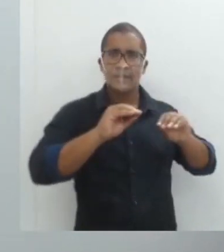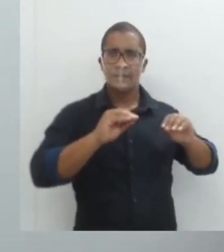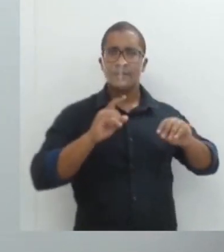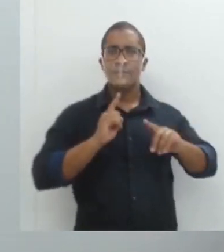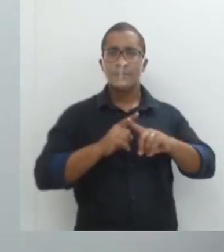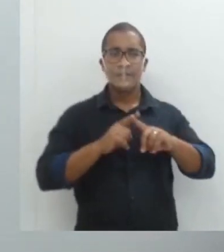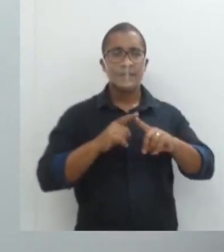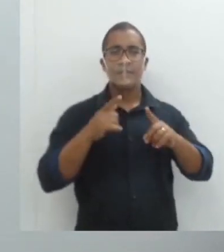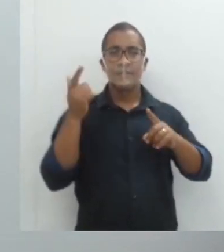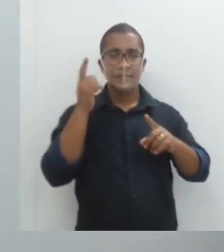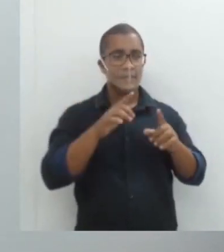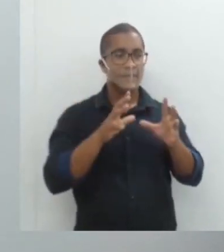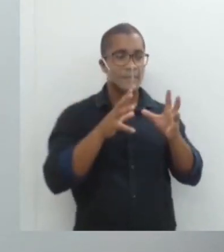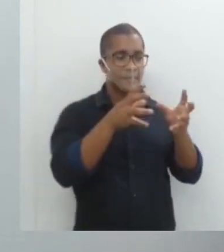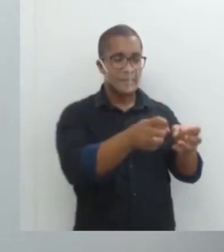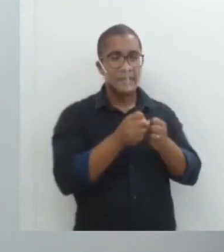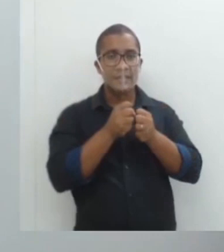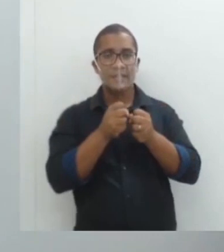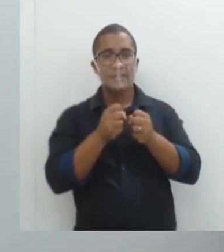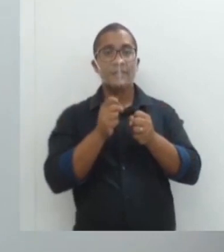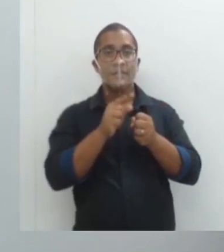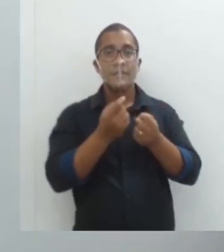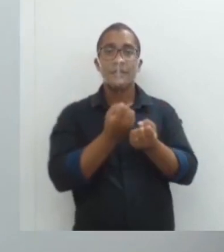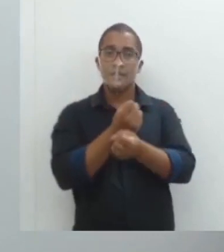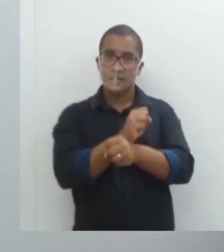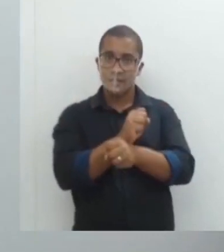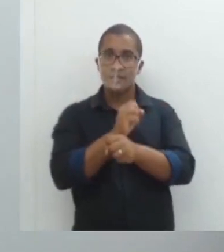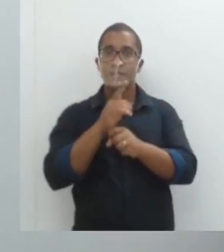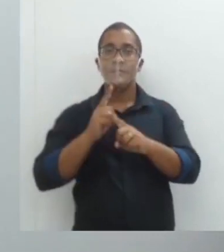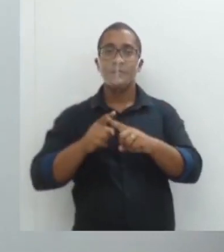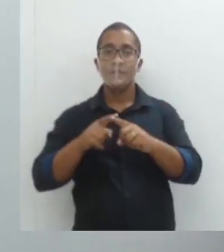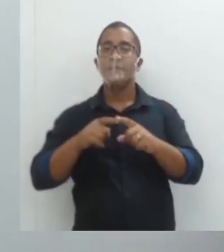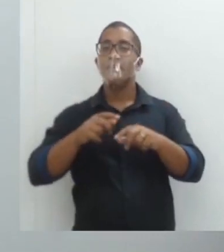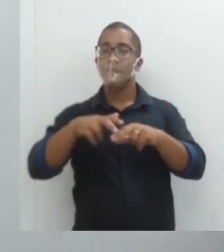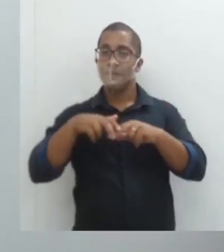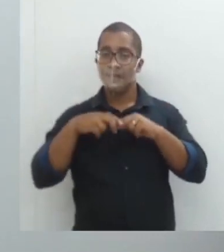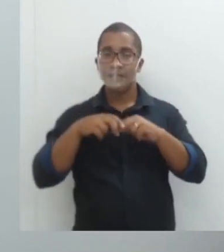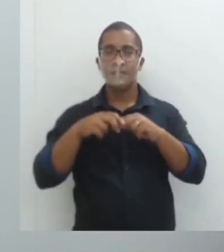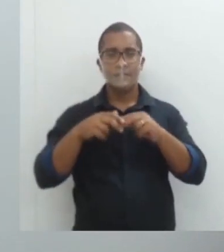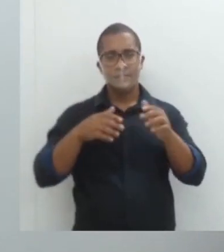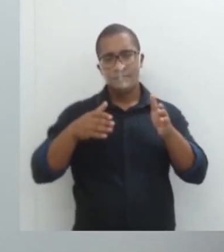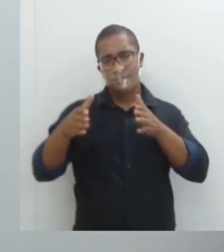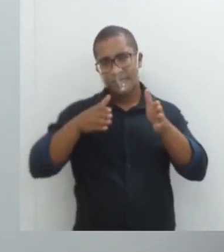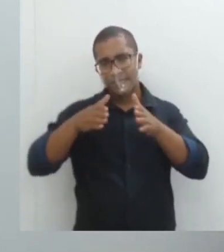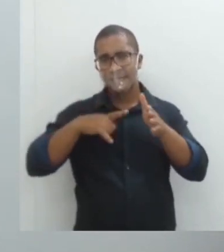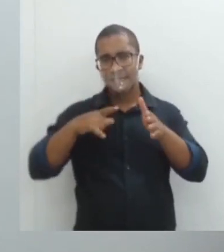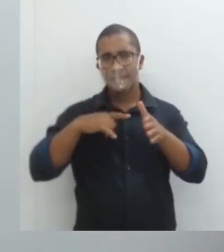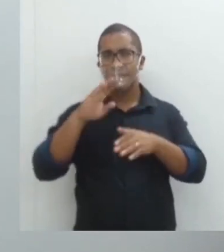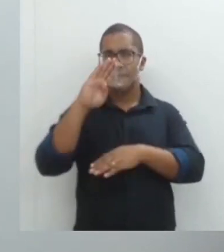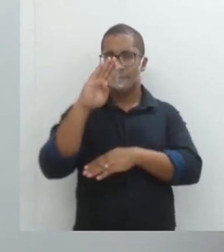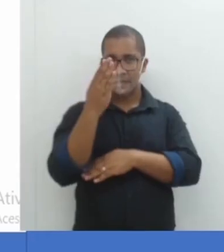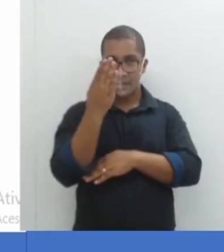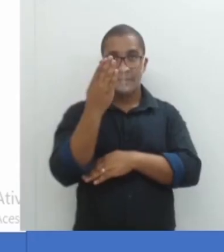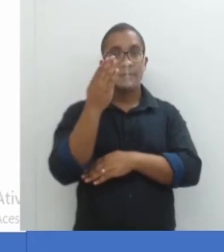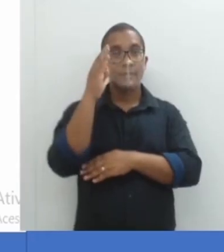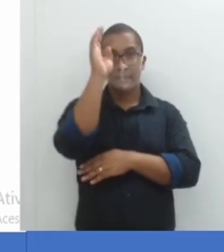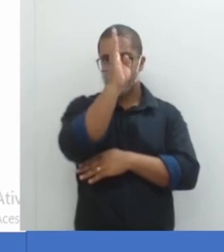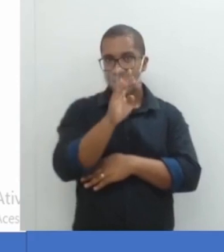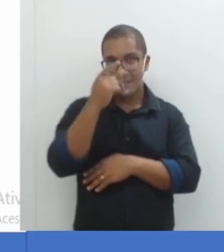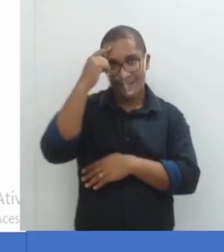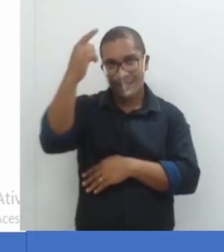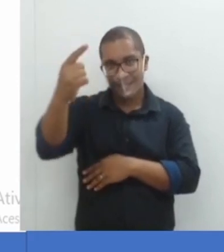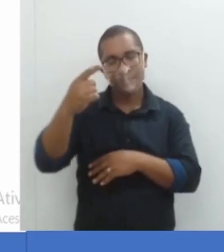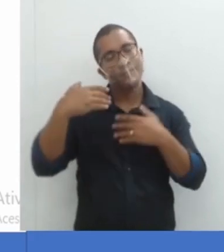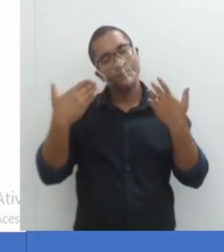como pau-brasil, que é a extração que vai dar o nome ao nosso território. Tá certo? Na tela, para a gente ver aqui,